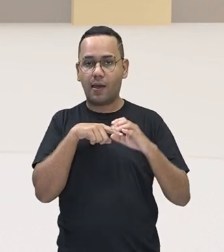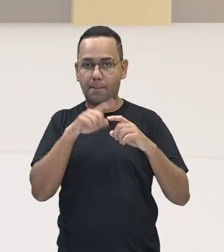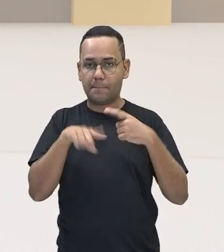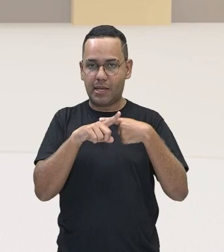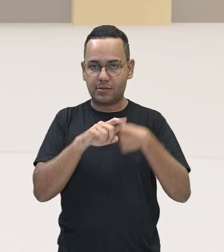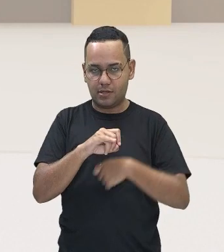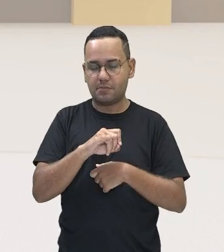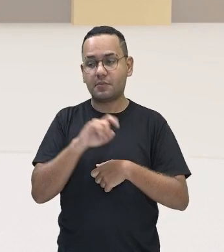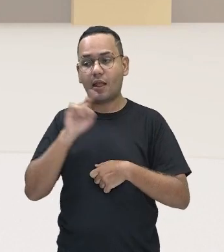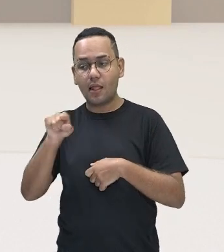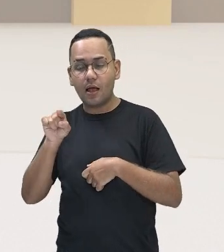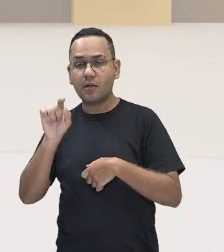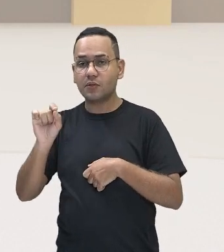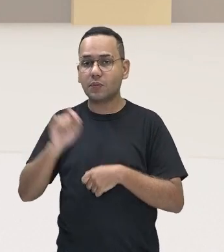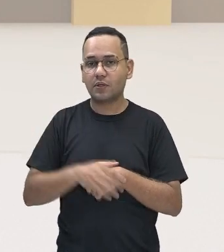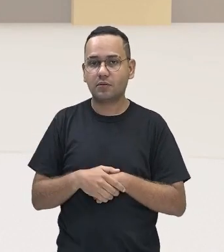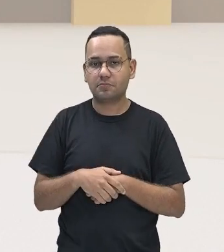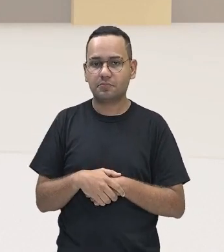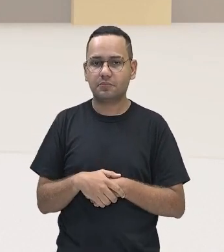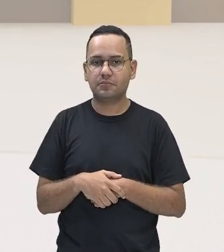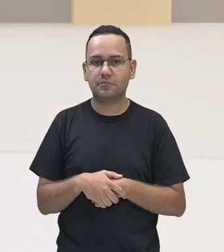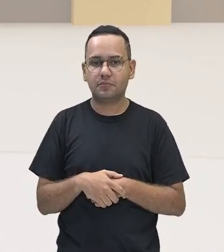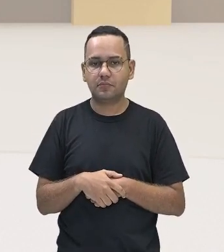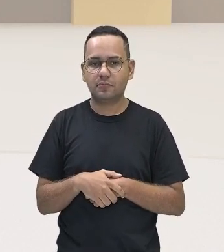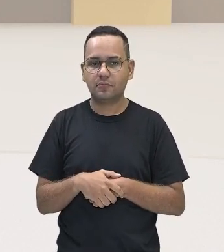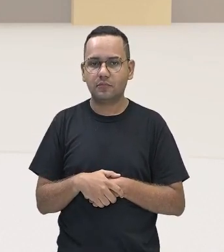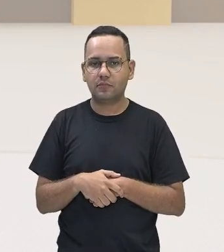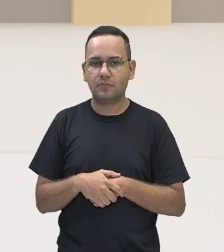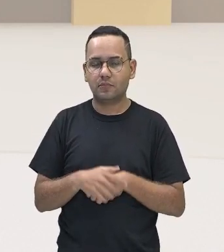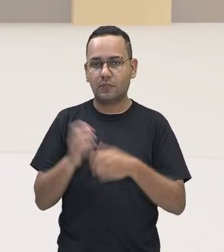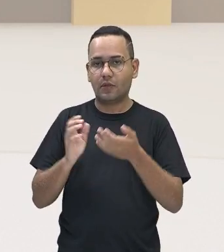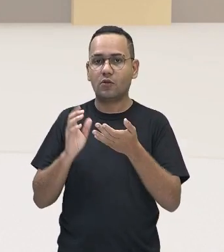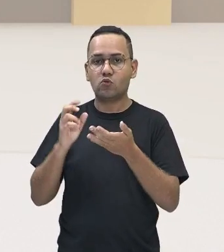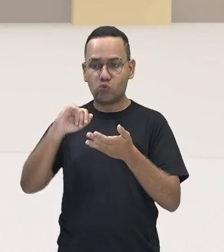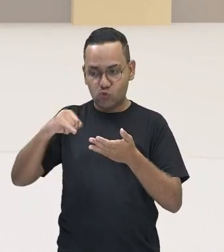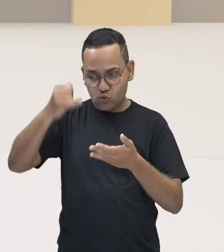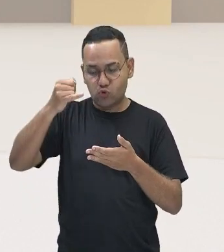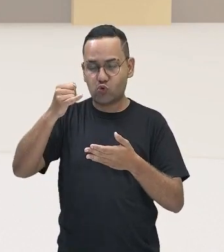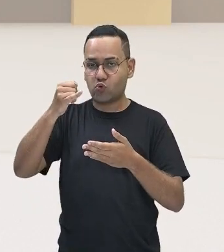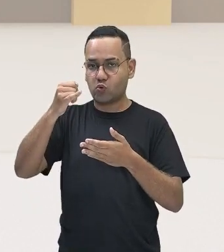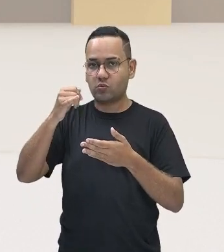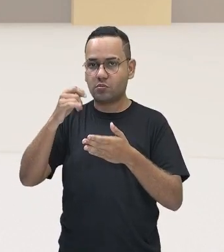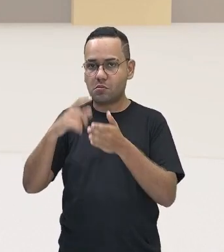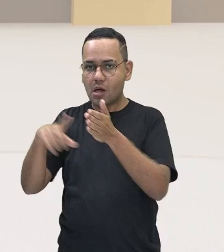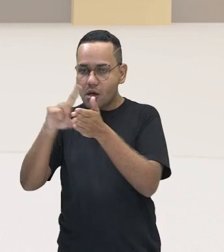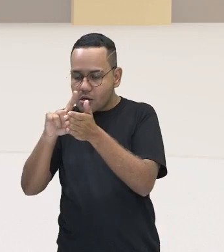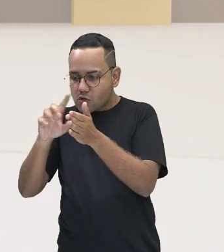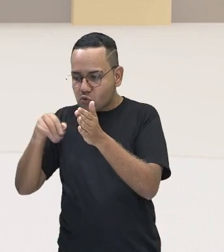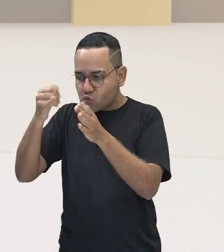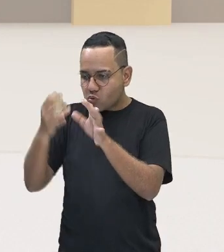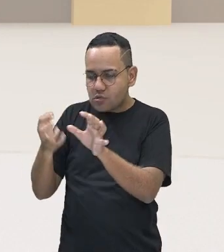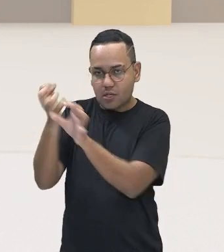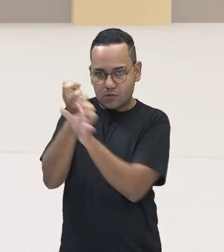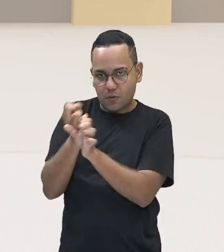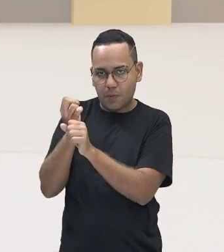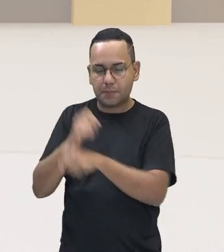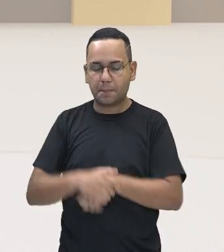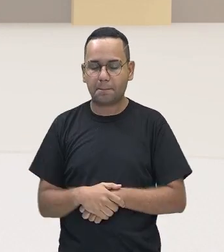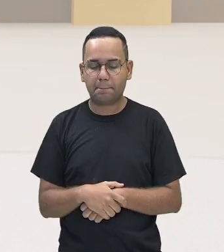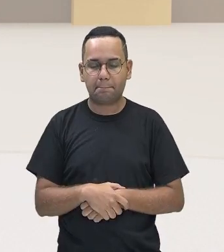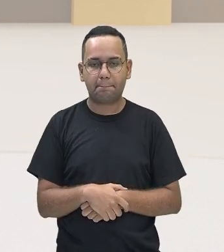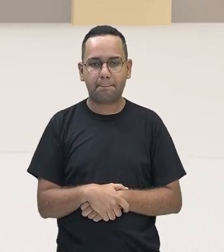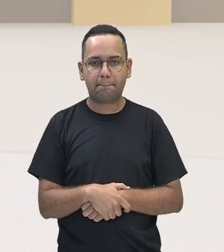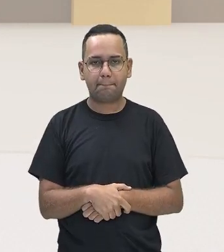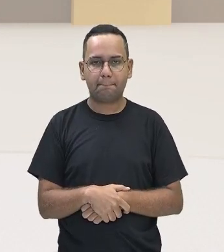e calculando os juros acima daquela primeira soma, né? Então vamos ver aí a diferença entre os juros simples e os juros